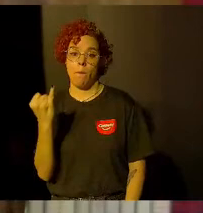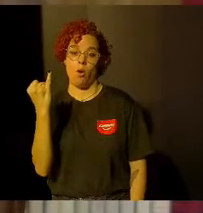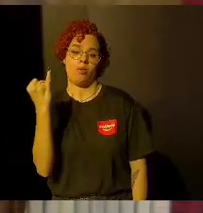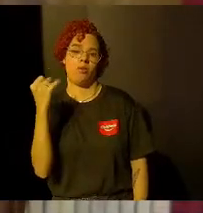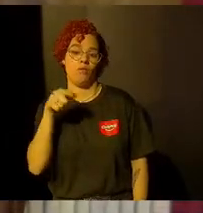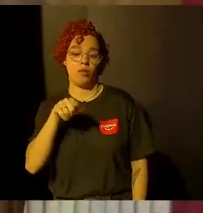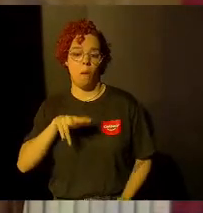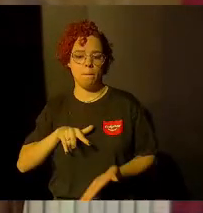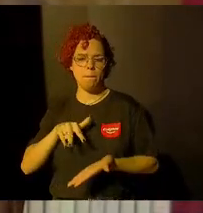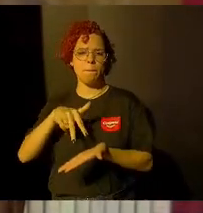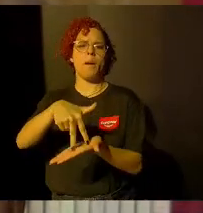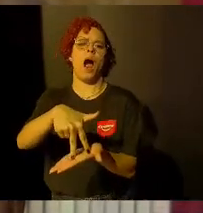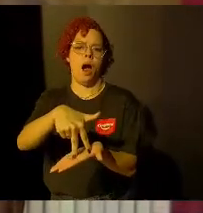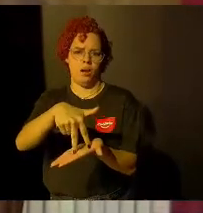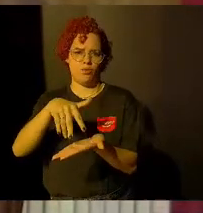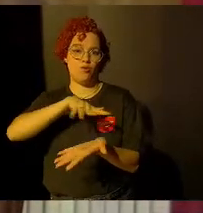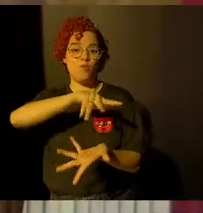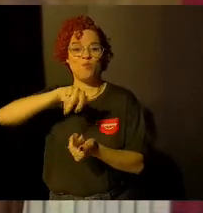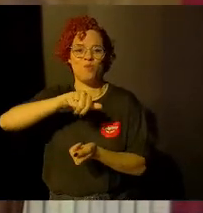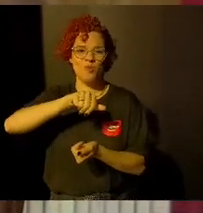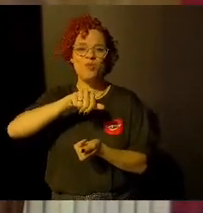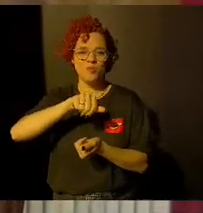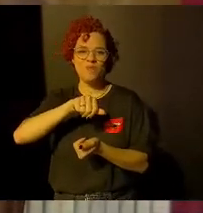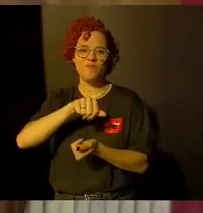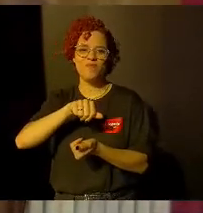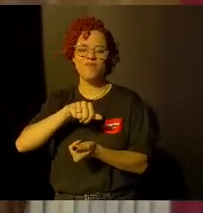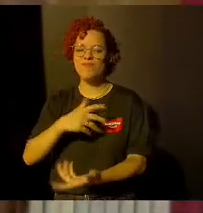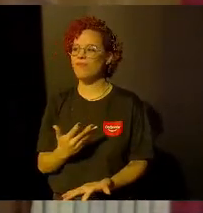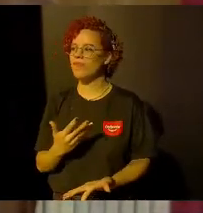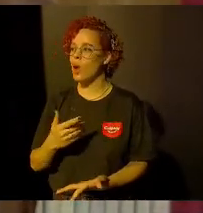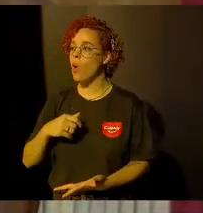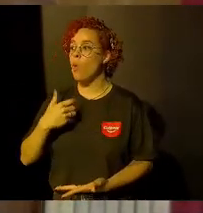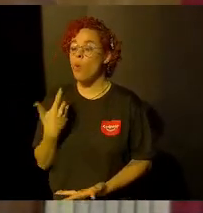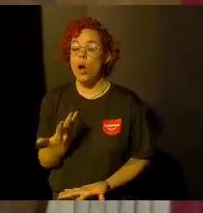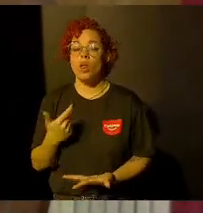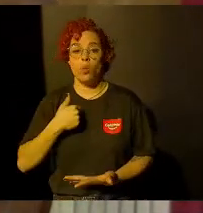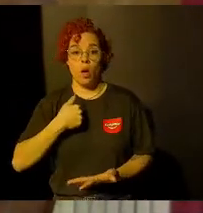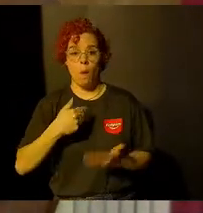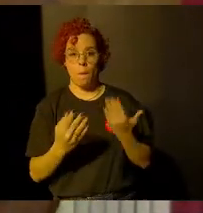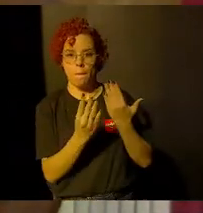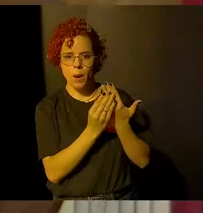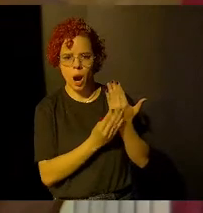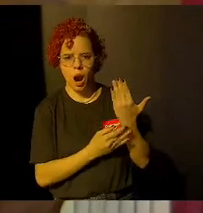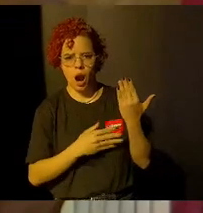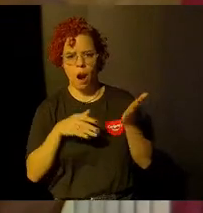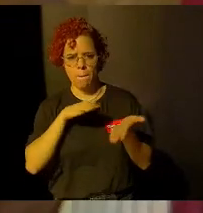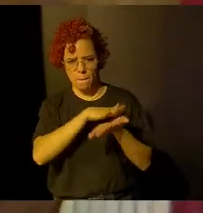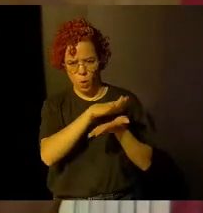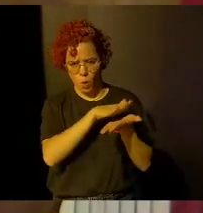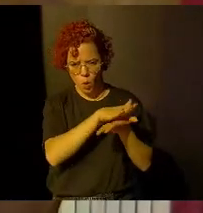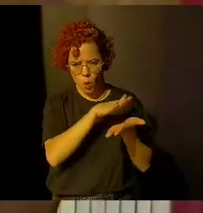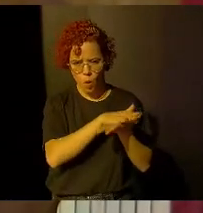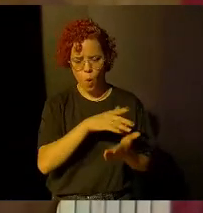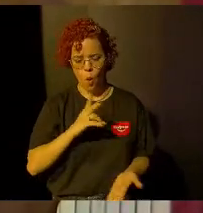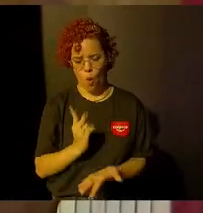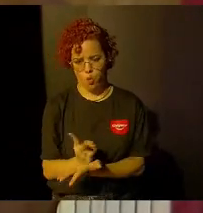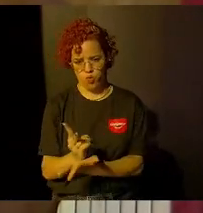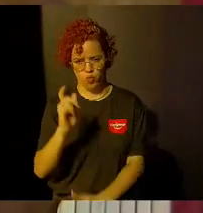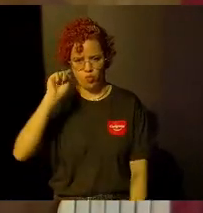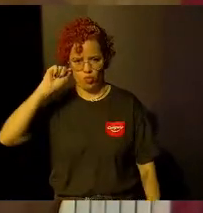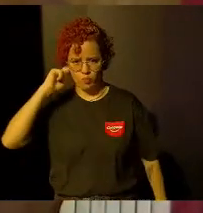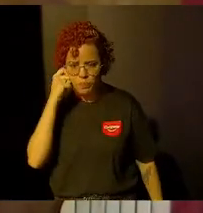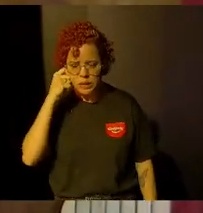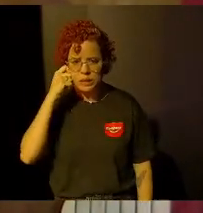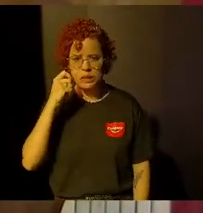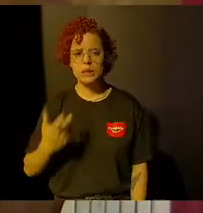é imperfeito é o que eu tenho para hoje quando eu publiquei a biografia das pelicaneiro né que é continuo preta mais